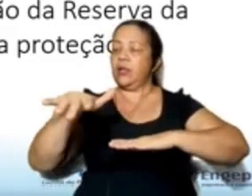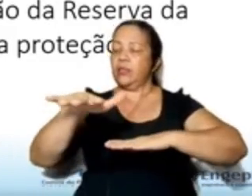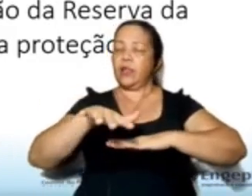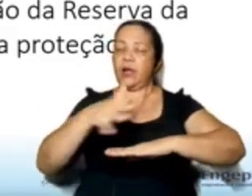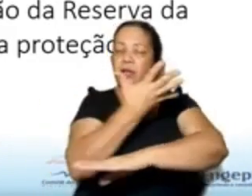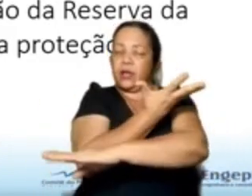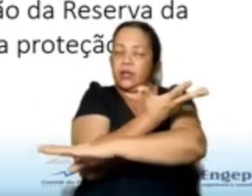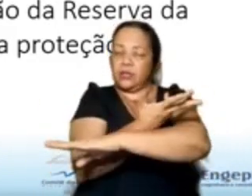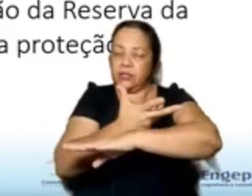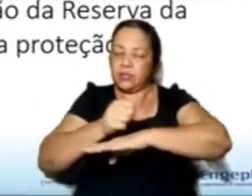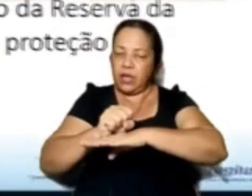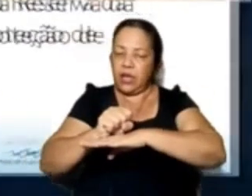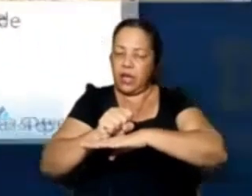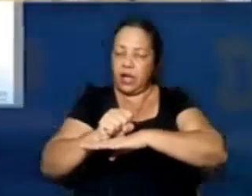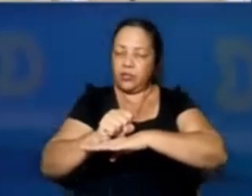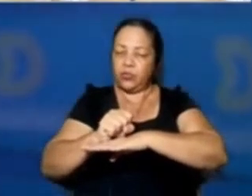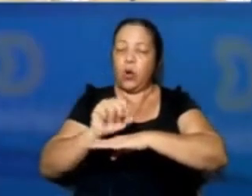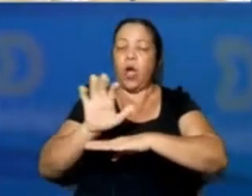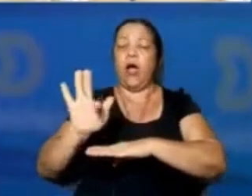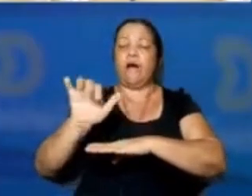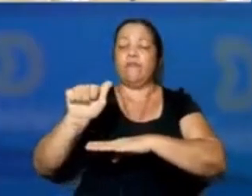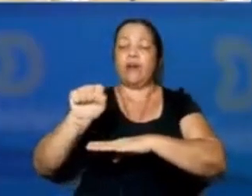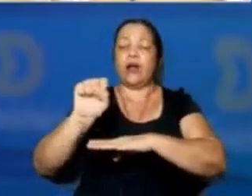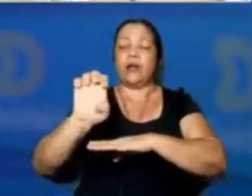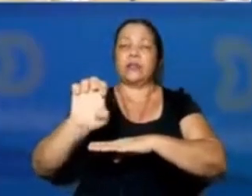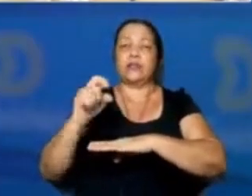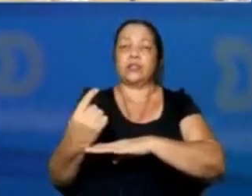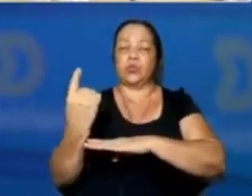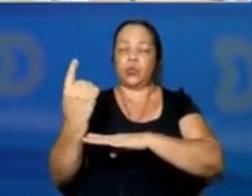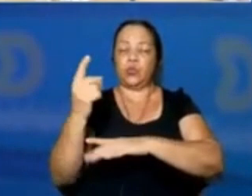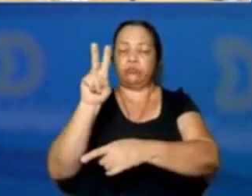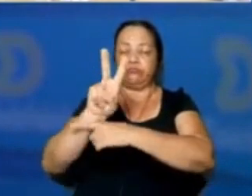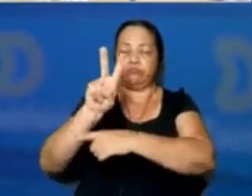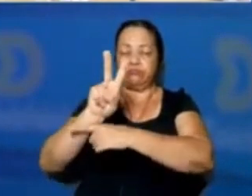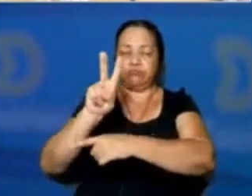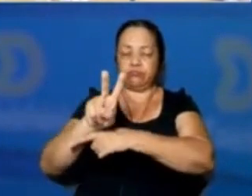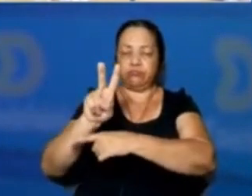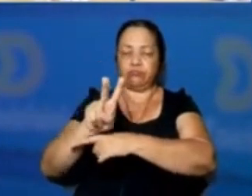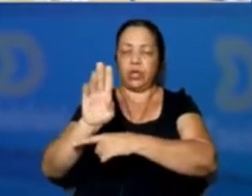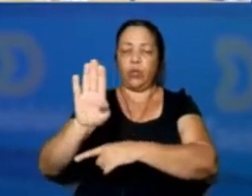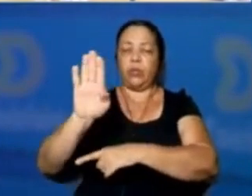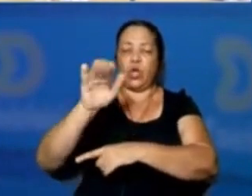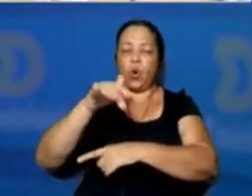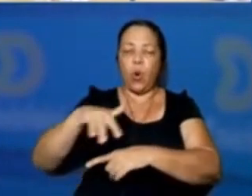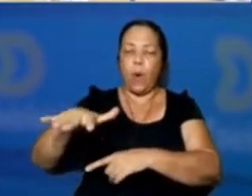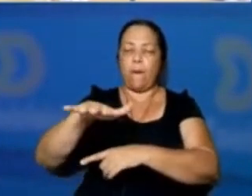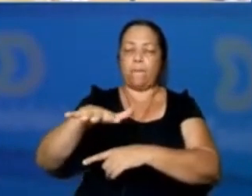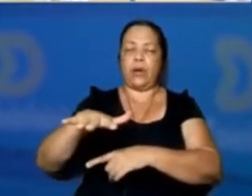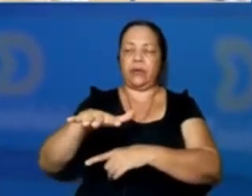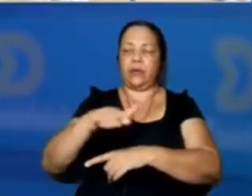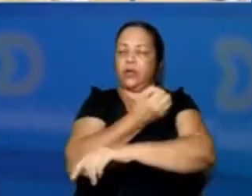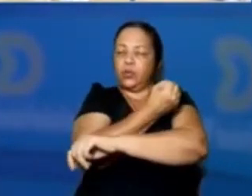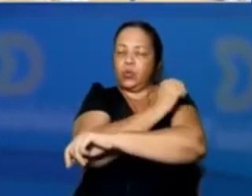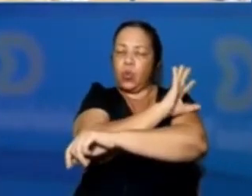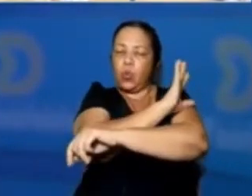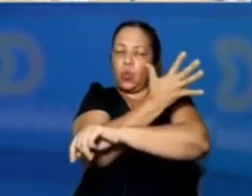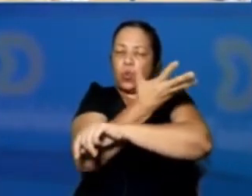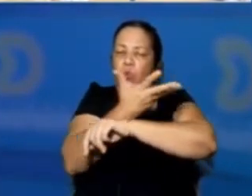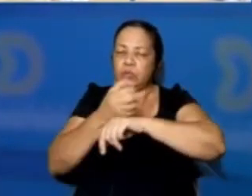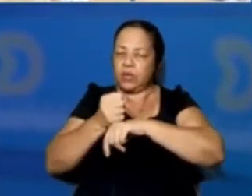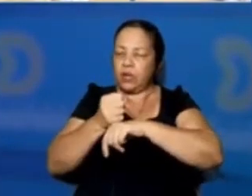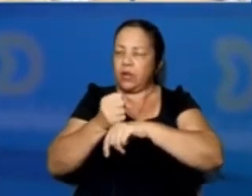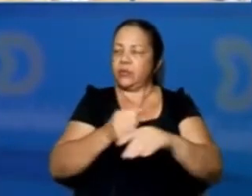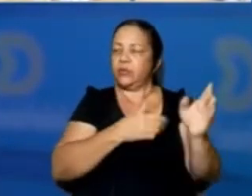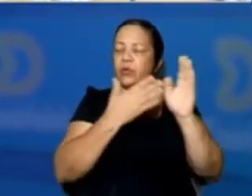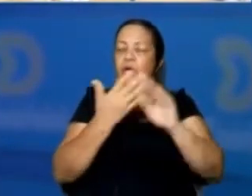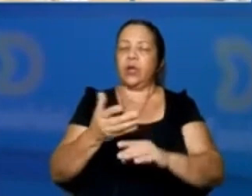1, pela relevância na proteção e amostra significativa do bioma cerrado. Aí, voltando aos mapas do